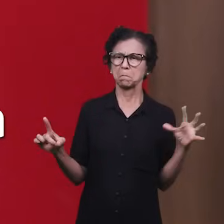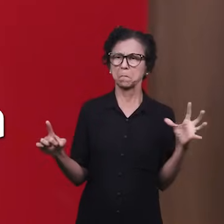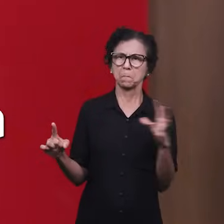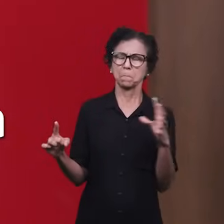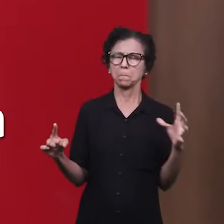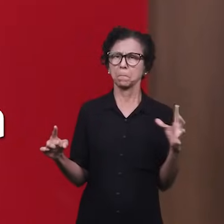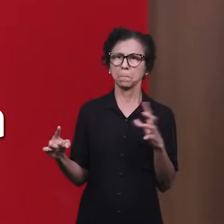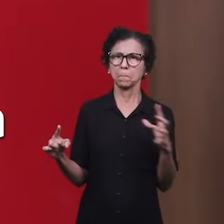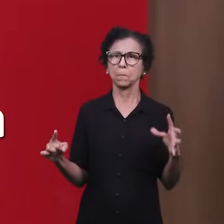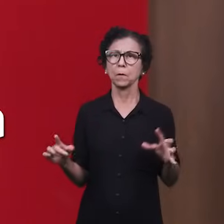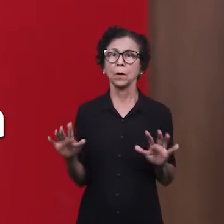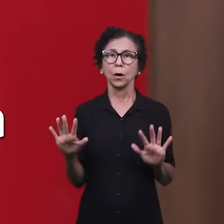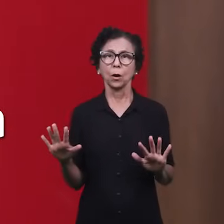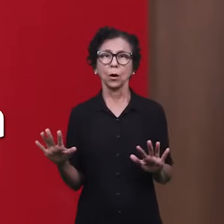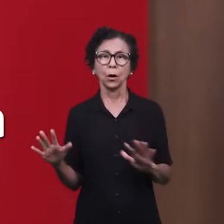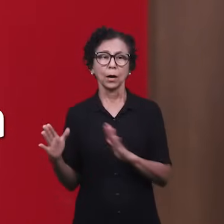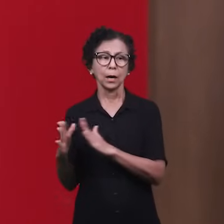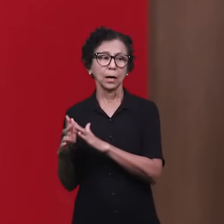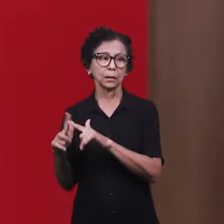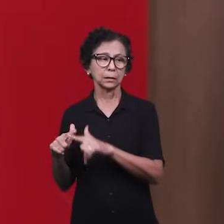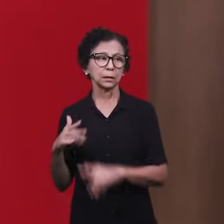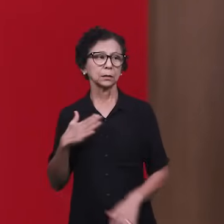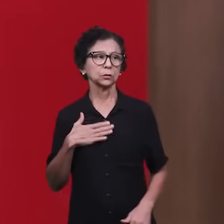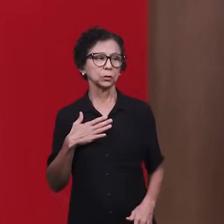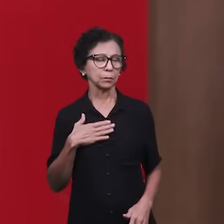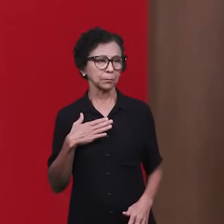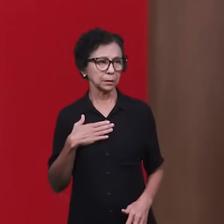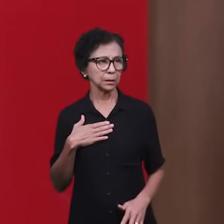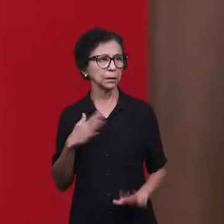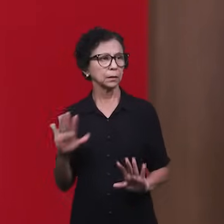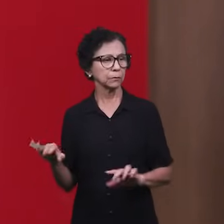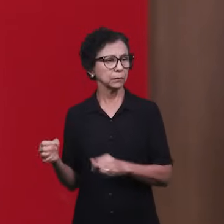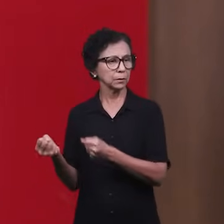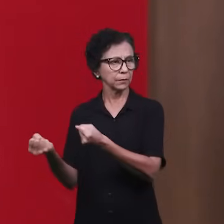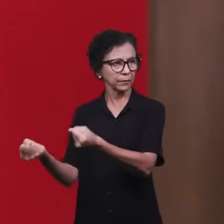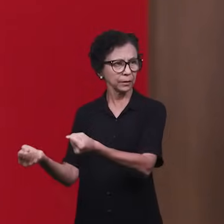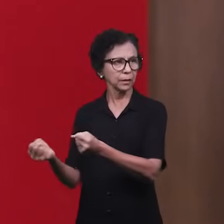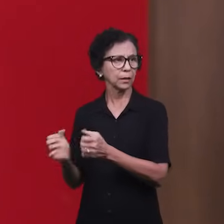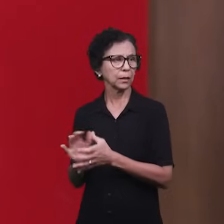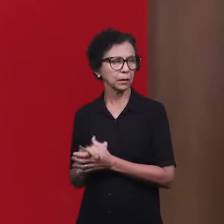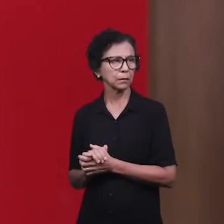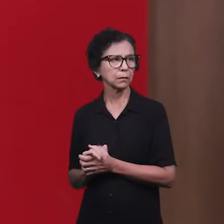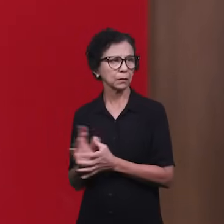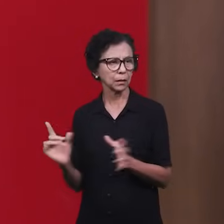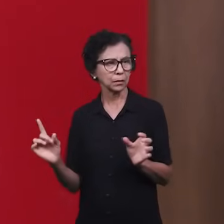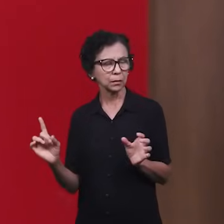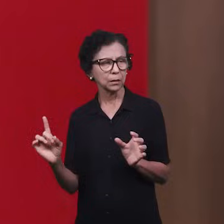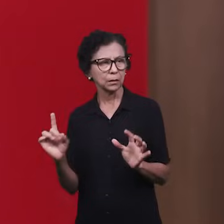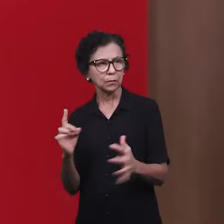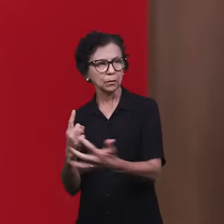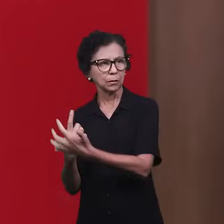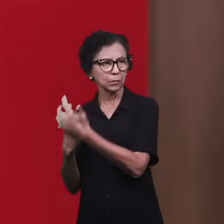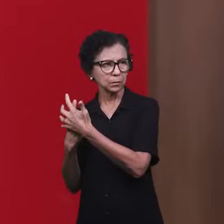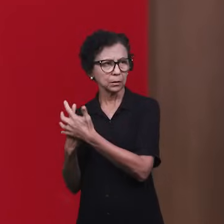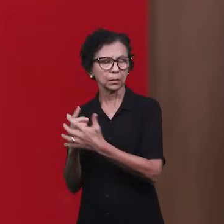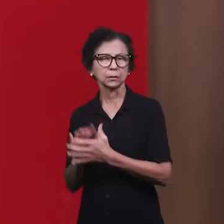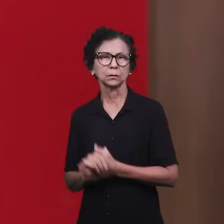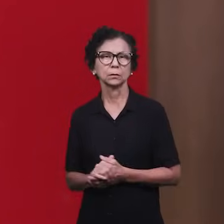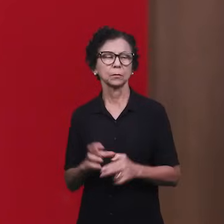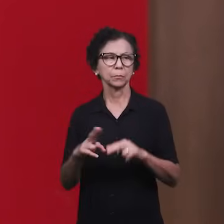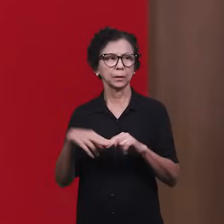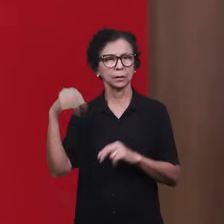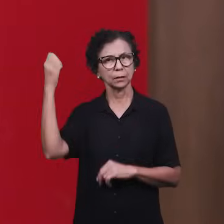as influências, ele disse assim, olha, a minha igreja, ela será preservada sobre essa pedra, sobre a